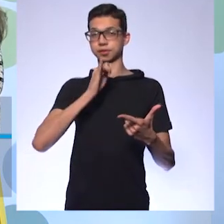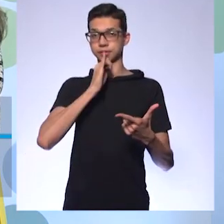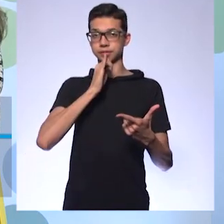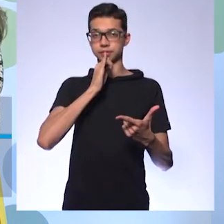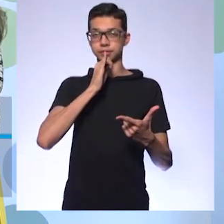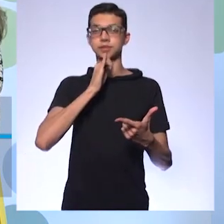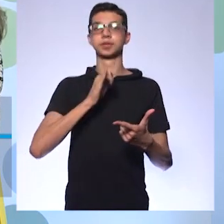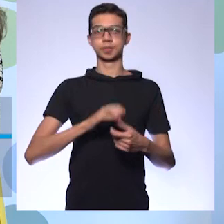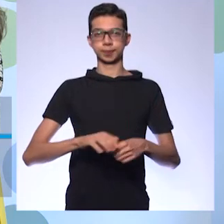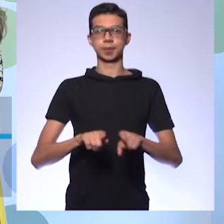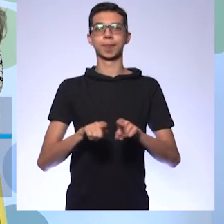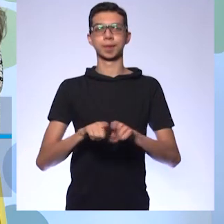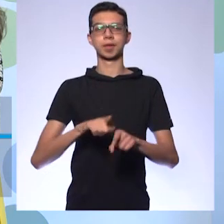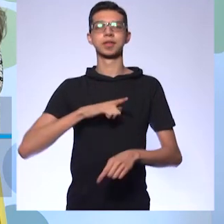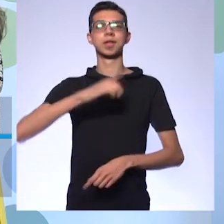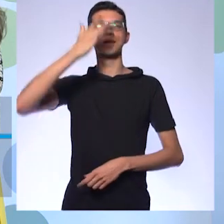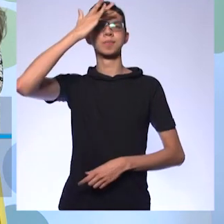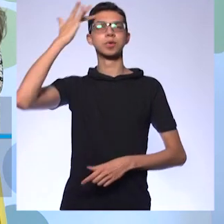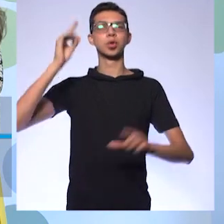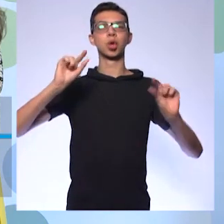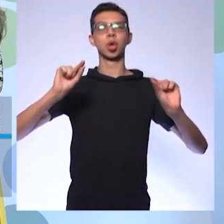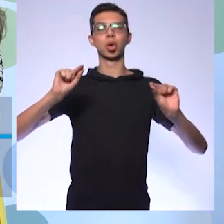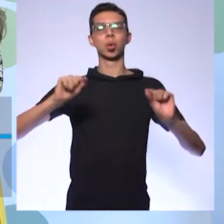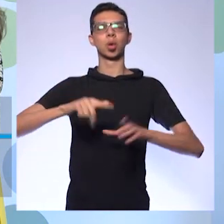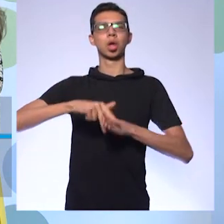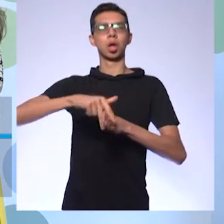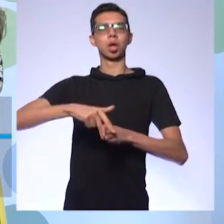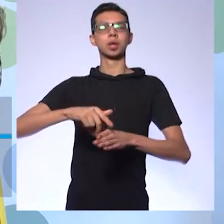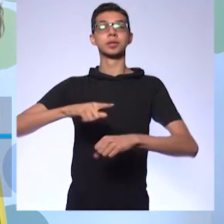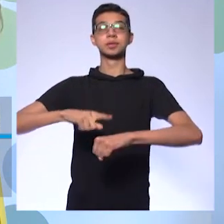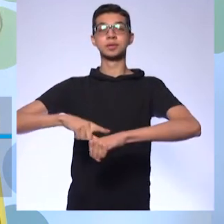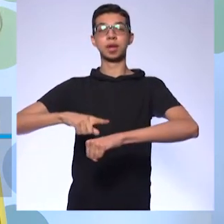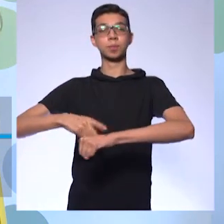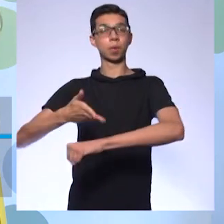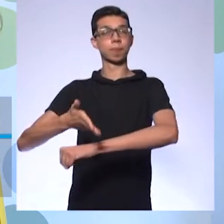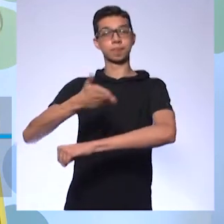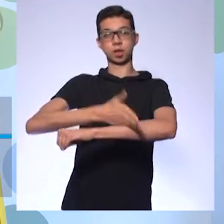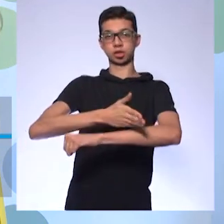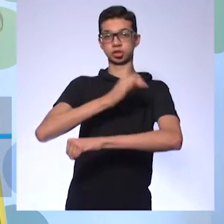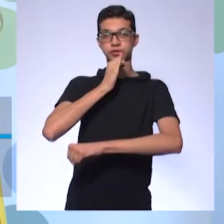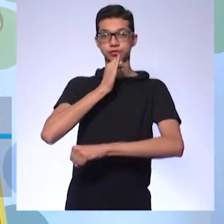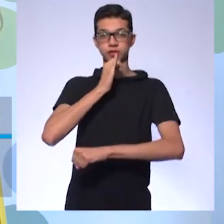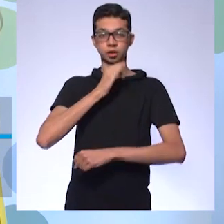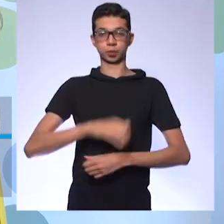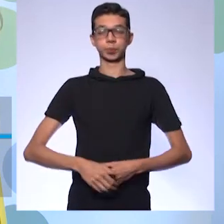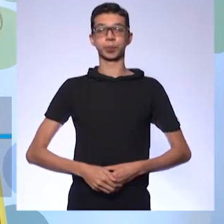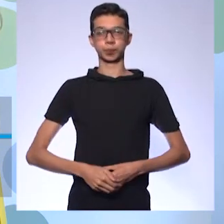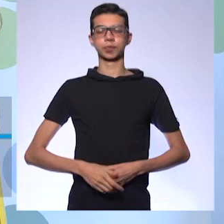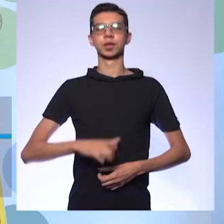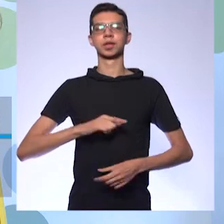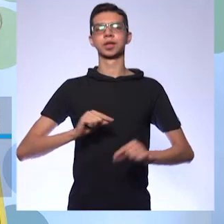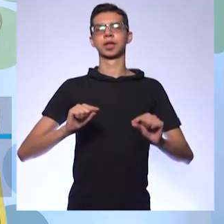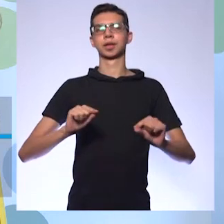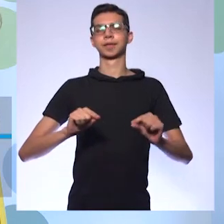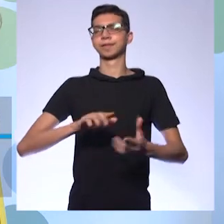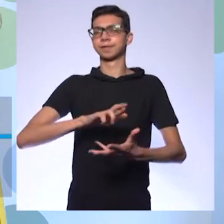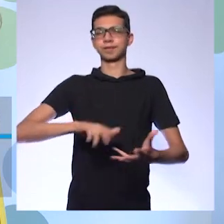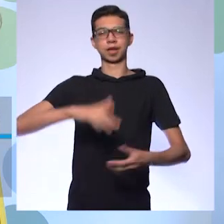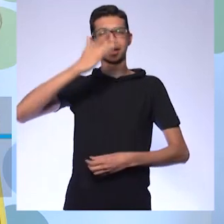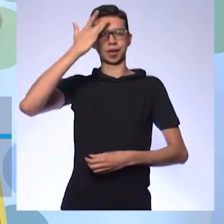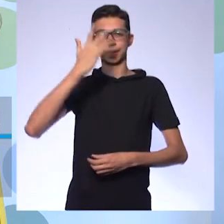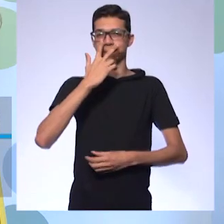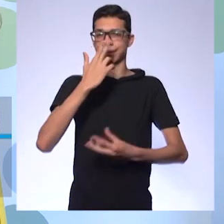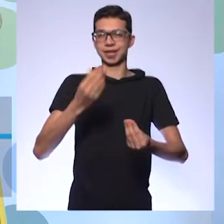Redonda, né? Você tem lá os Cavaleiros Medievais. Troca Excalibur pela armadura dele, você tem o elemento mágico, de certa forma,